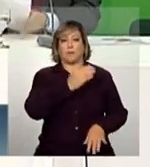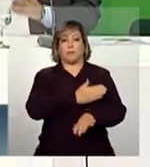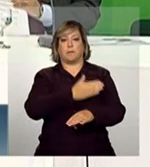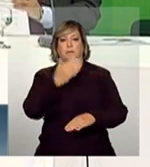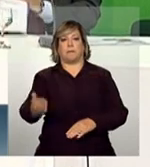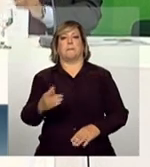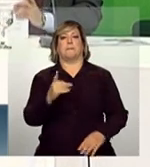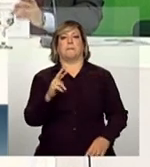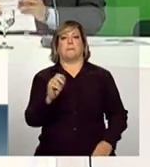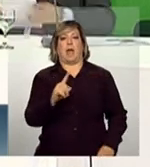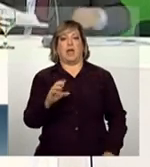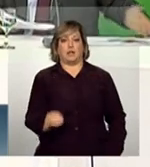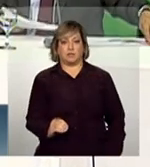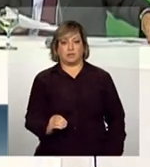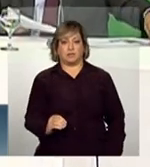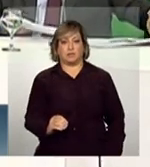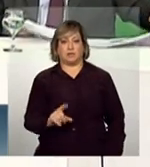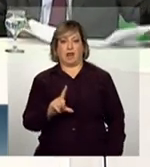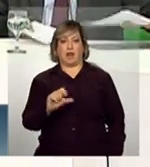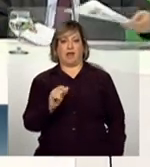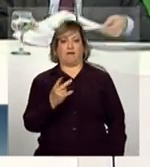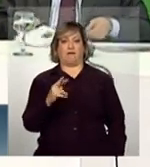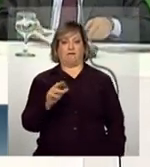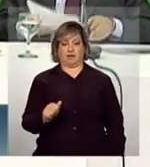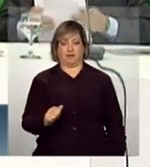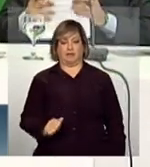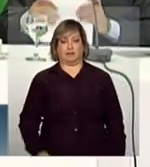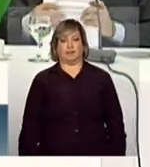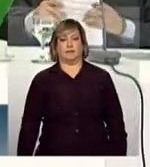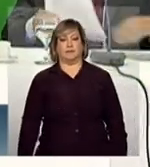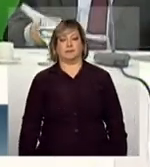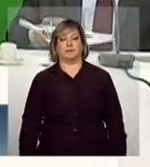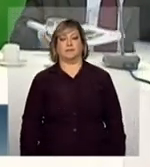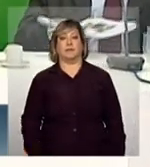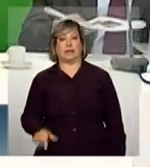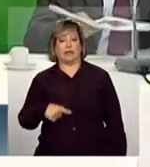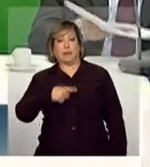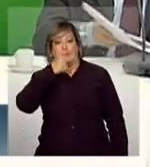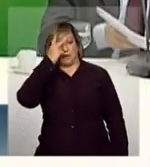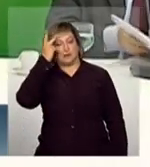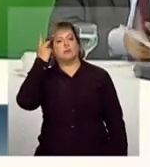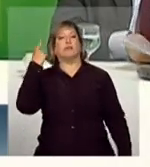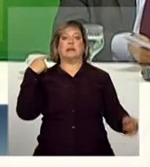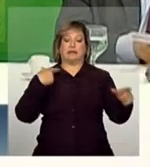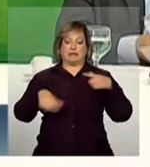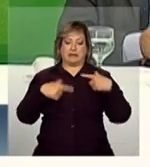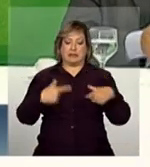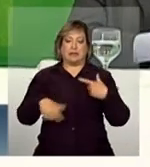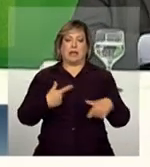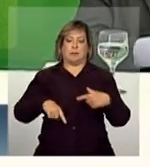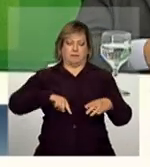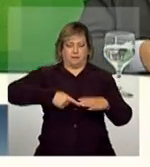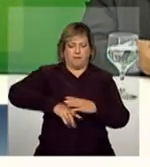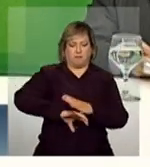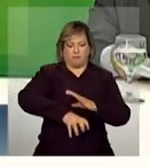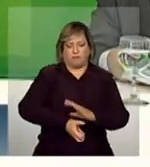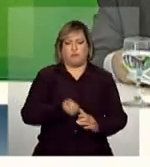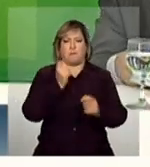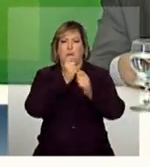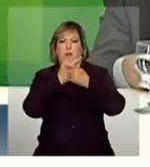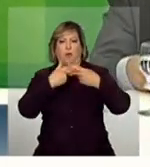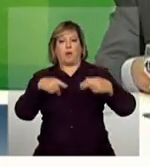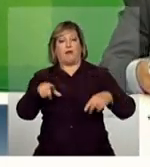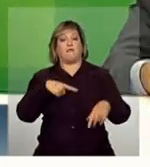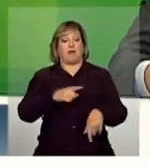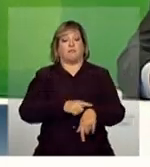concedido a licença de lavra. O minerador vai lavar pelo tempo que ele achar conveniente